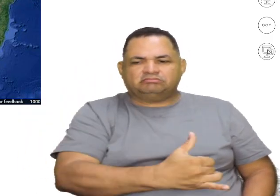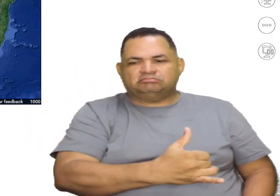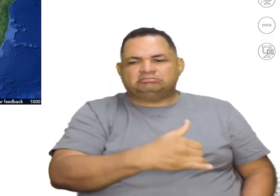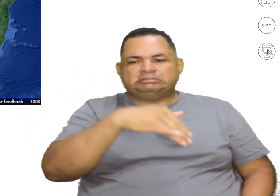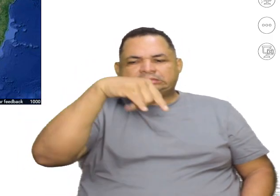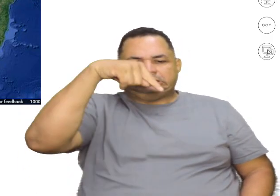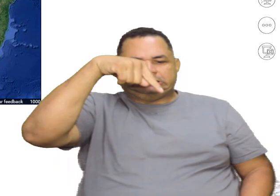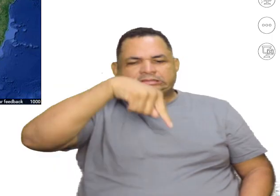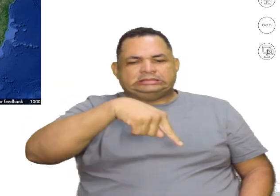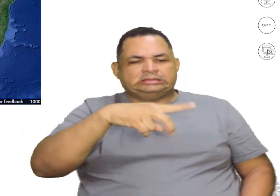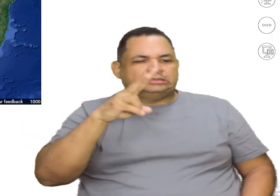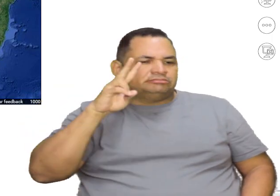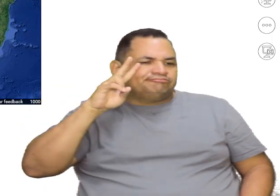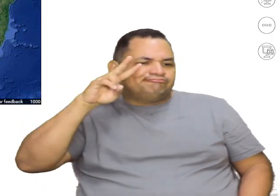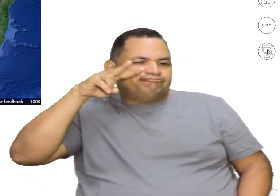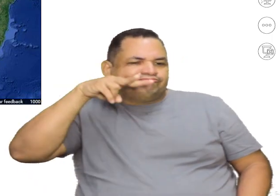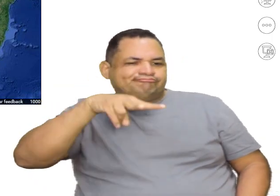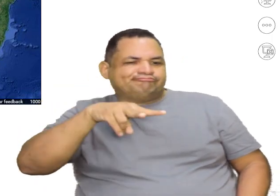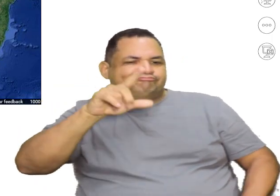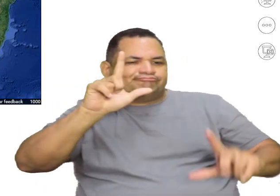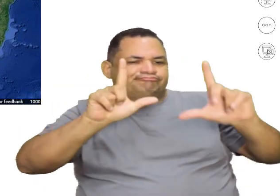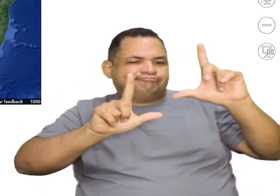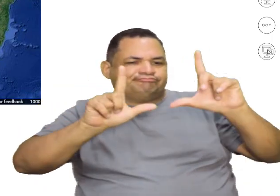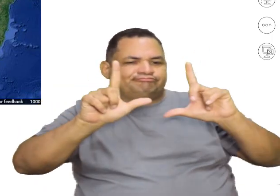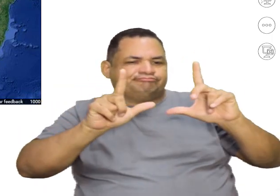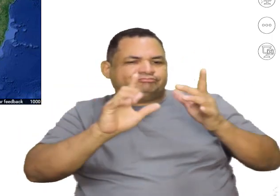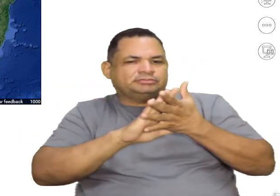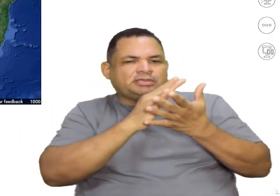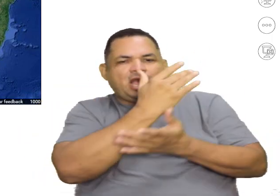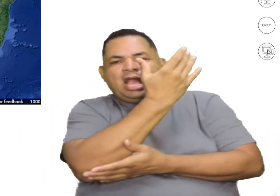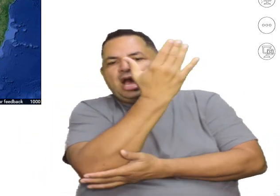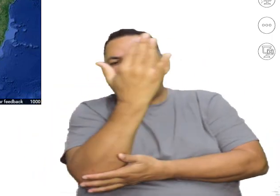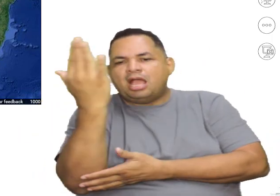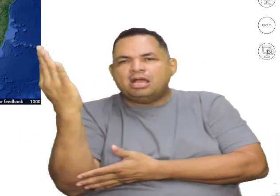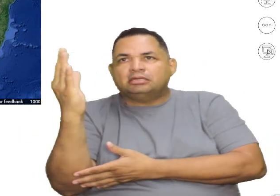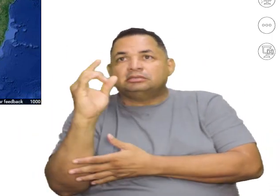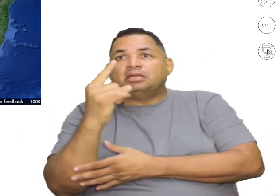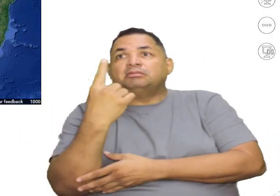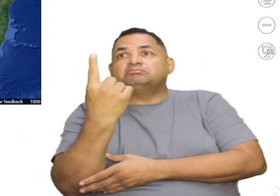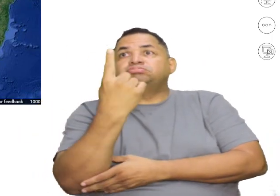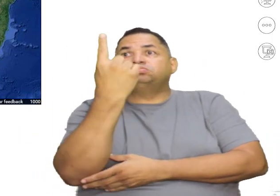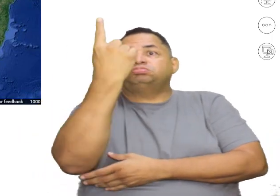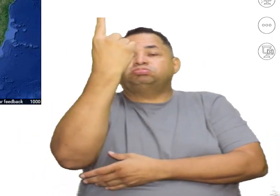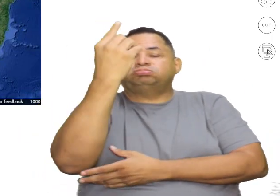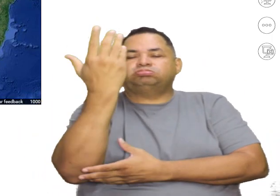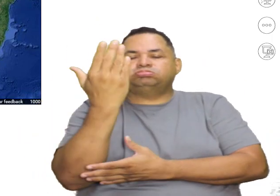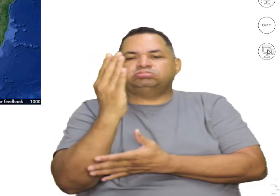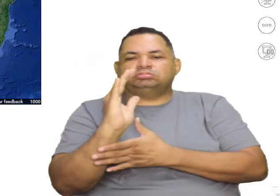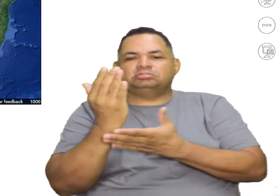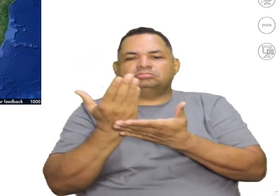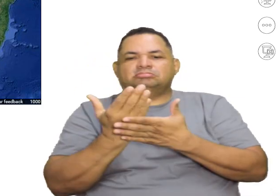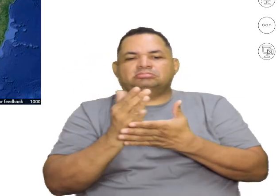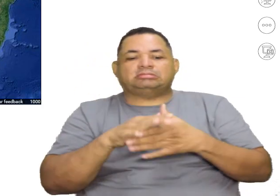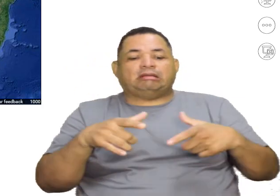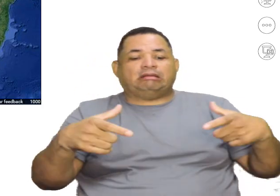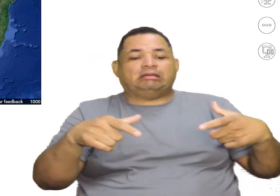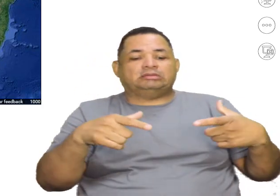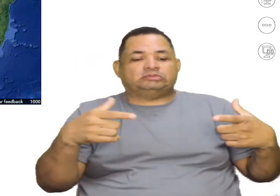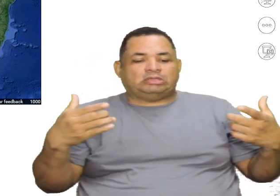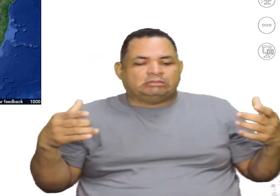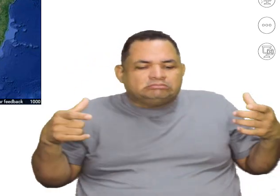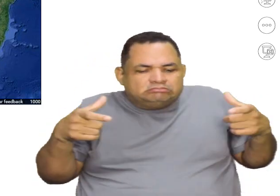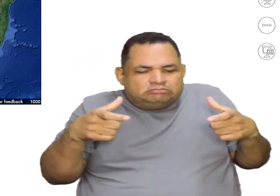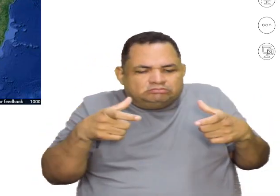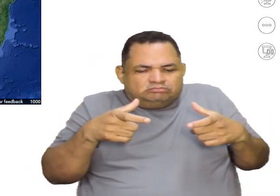e dava para a gente ver na televisão como as árvores eram altíssimas, né? E um lugar assim muito